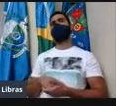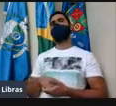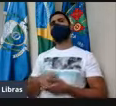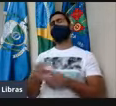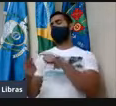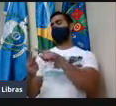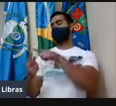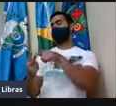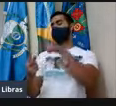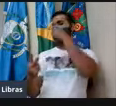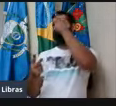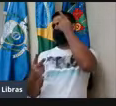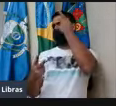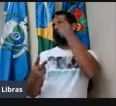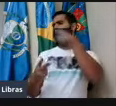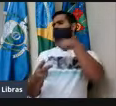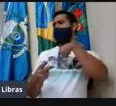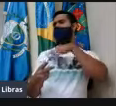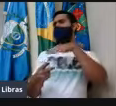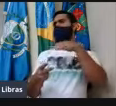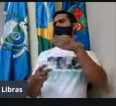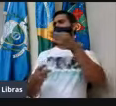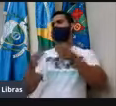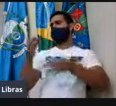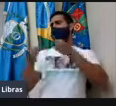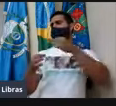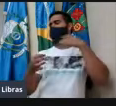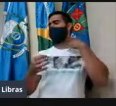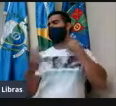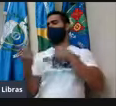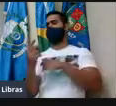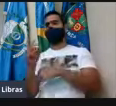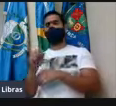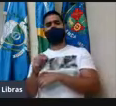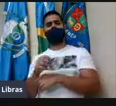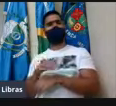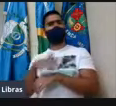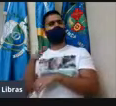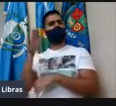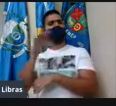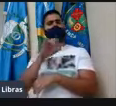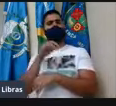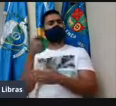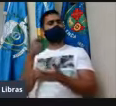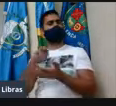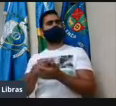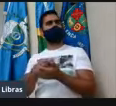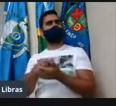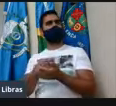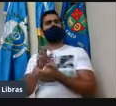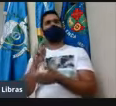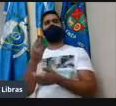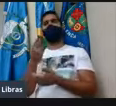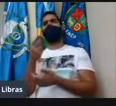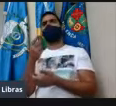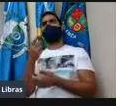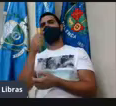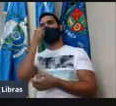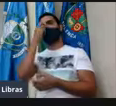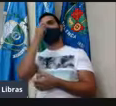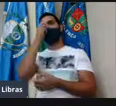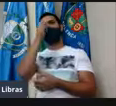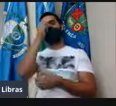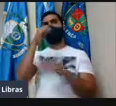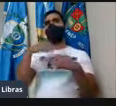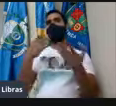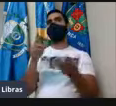duas servidoras que entraram na justiça com valores altos. Se está sendo pago ou não, e com que